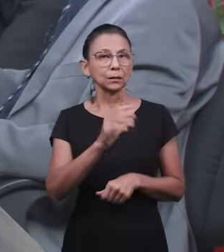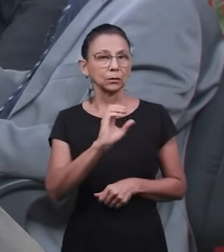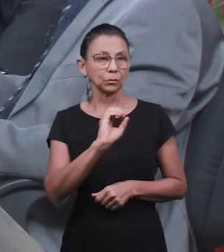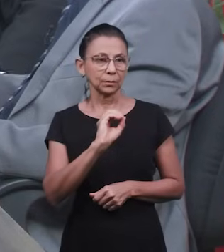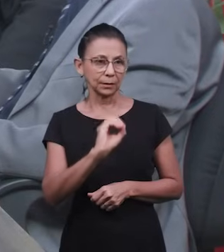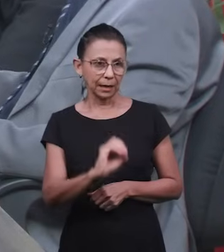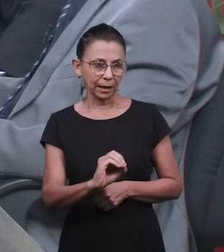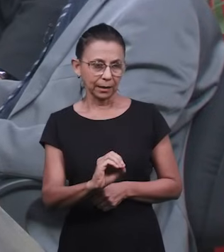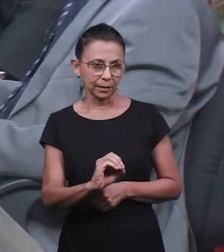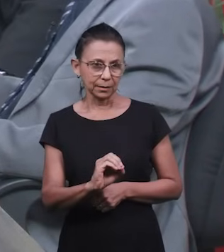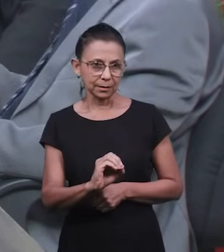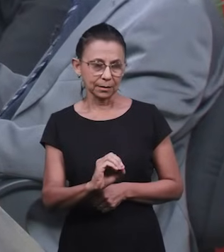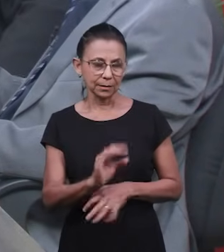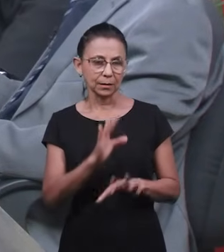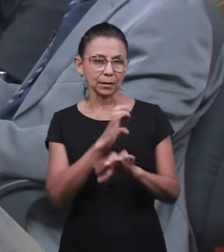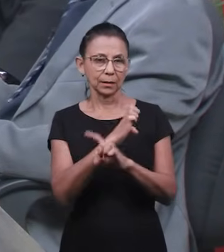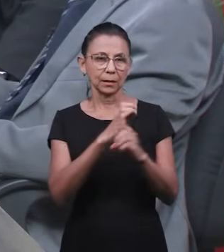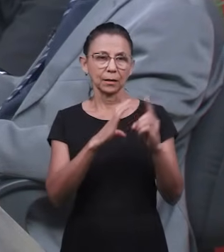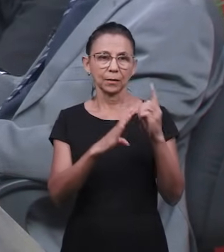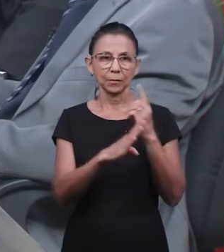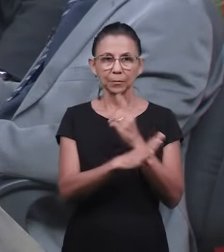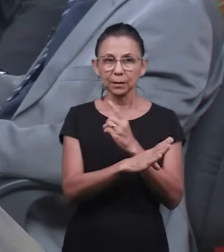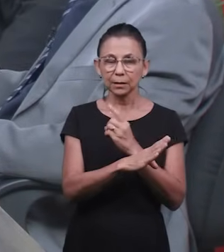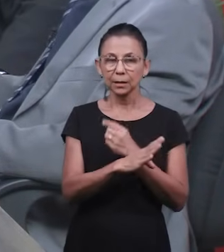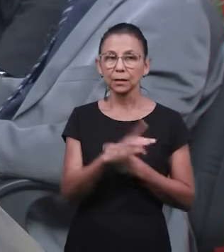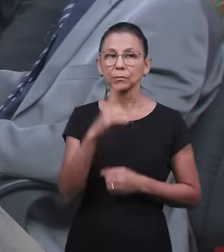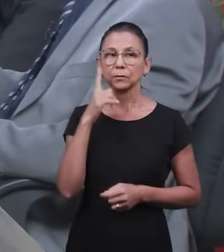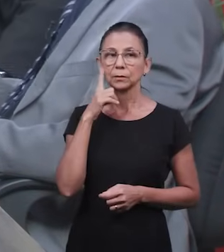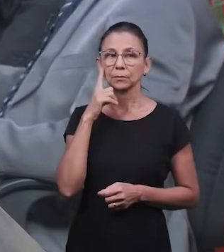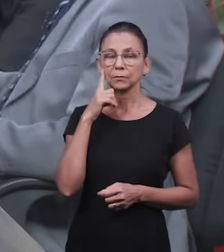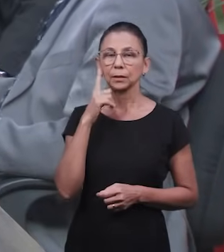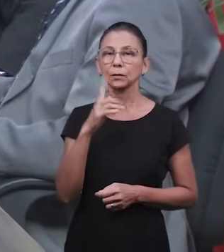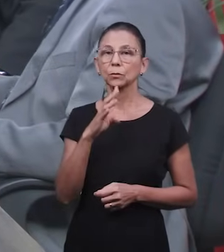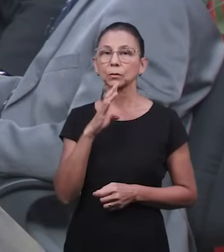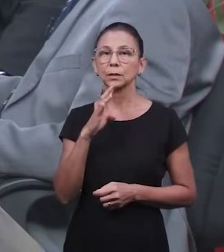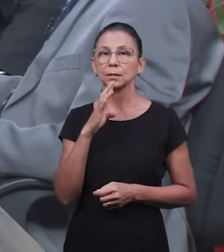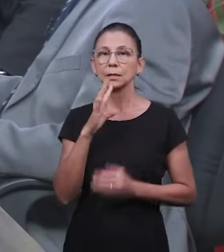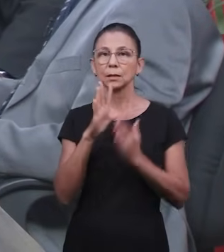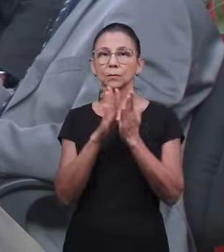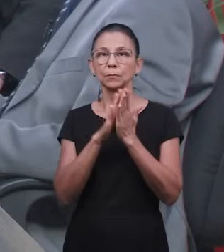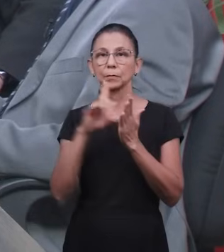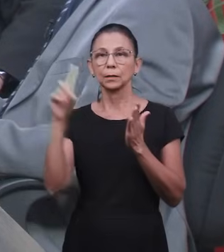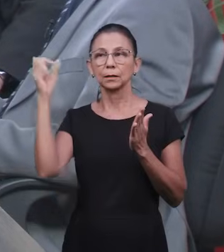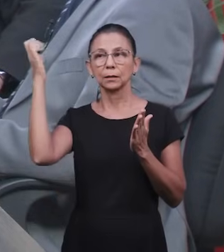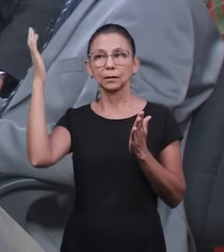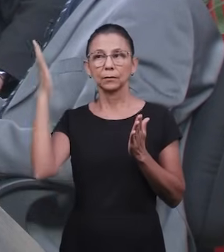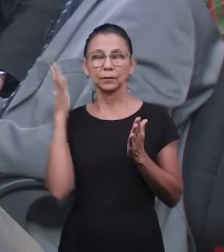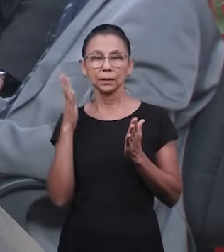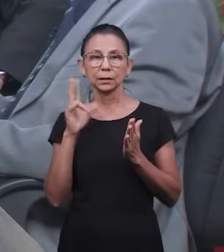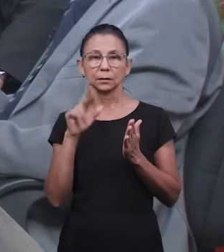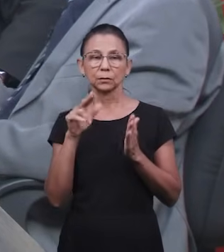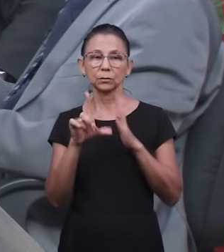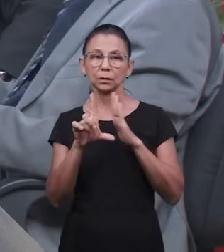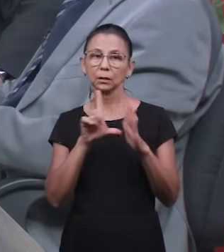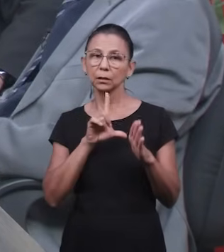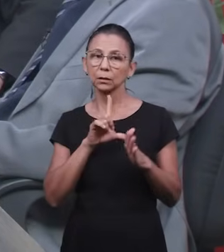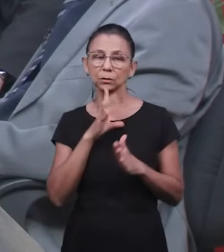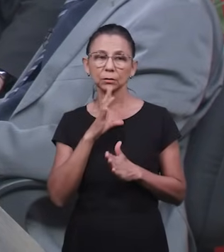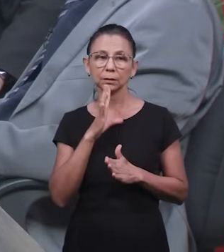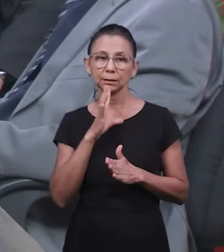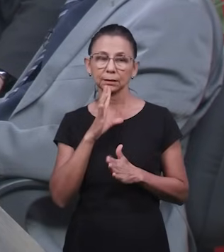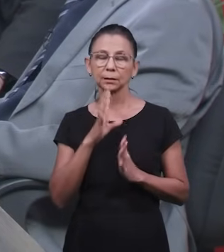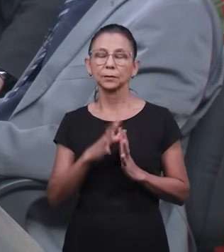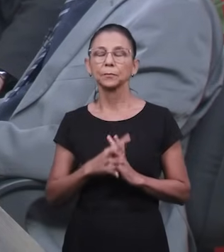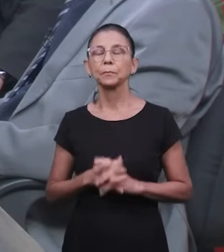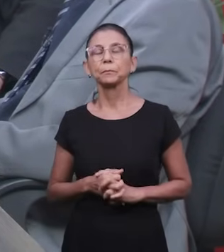ensinar sobre a palavra. Você vai ver a palavra da forma que você ainda não viu até hoje, né? E